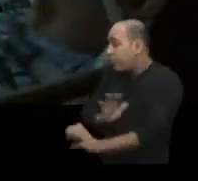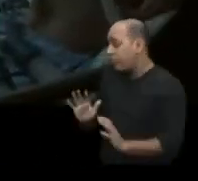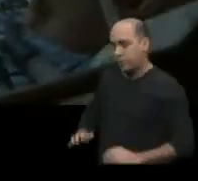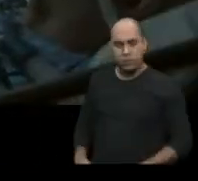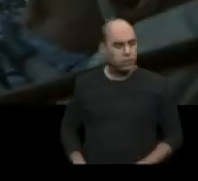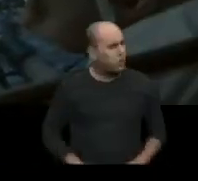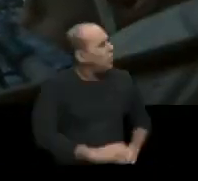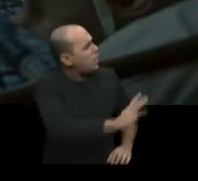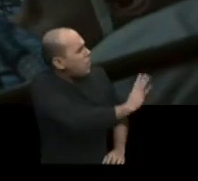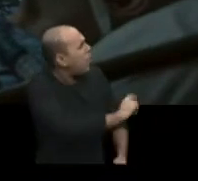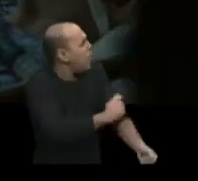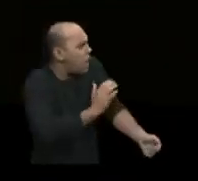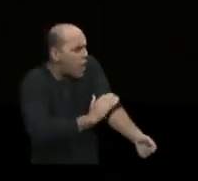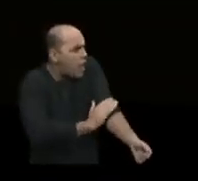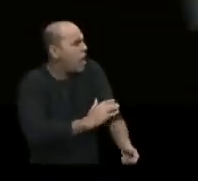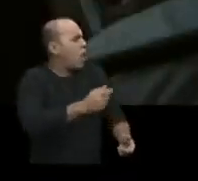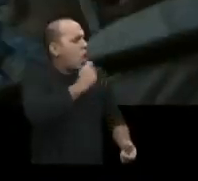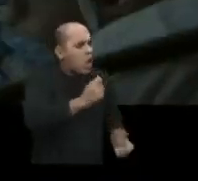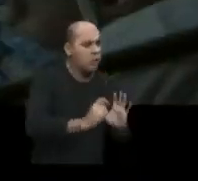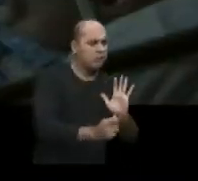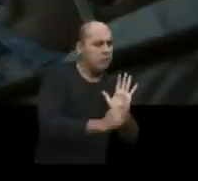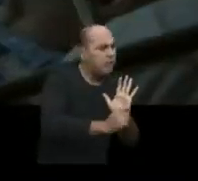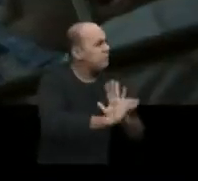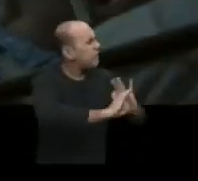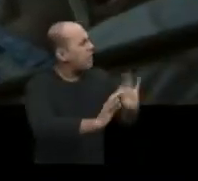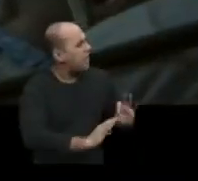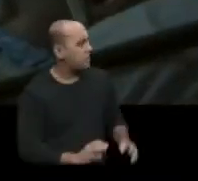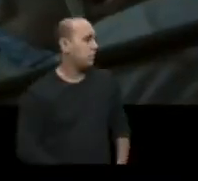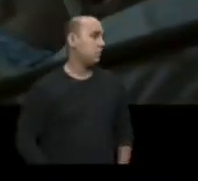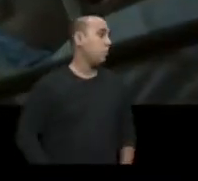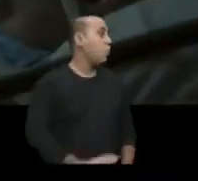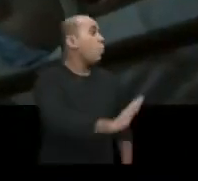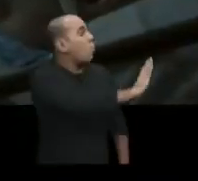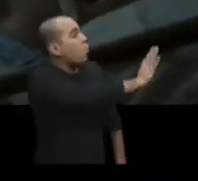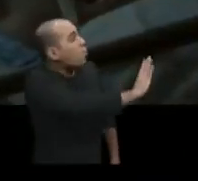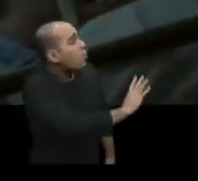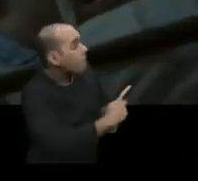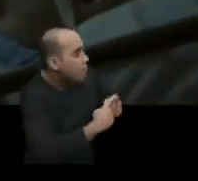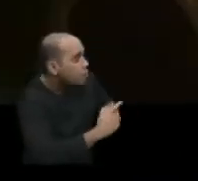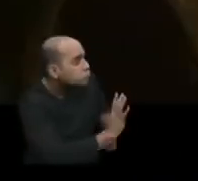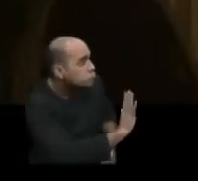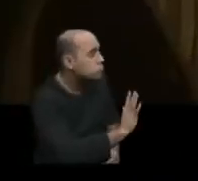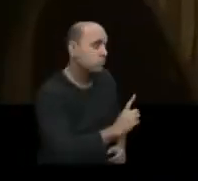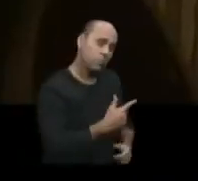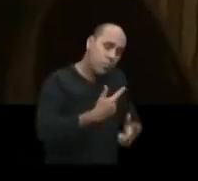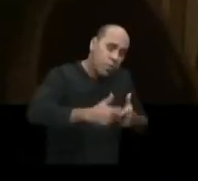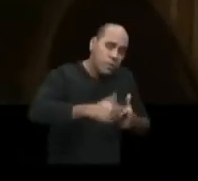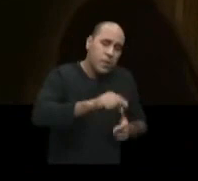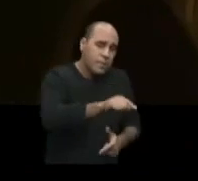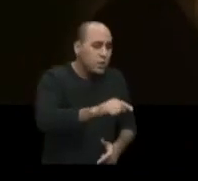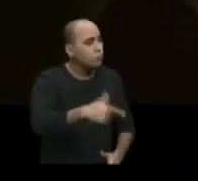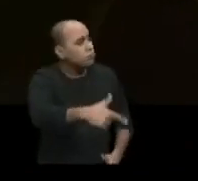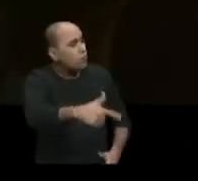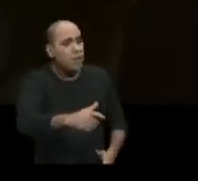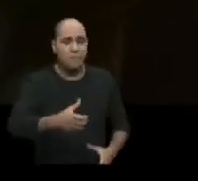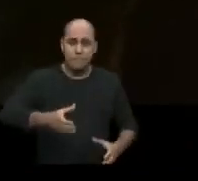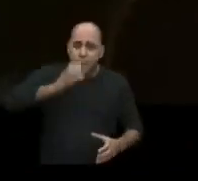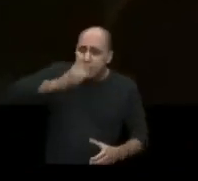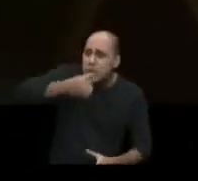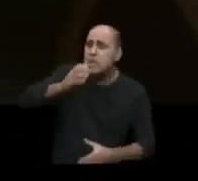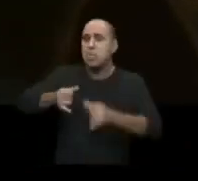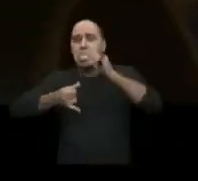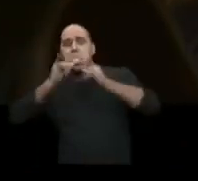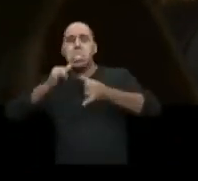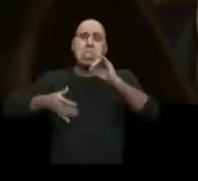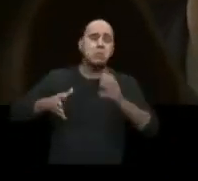Tem base não, doutor. Vini estava numa festa de crente. Eu estava lá, eu sou motorista. Não rola bebida, não rola